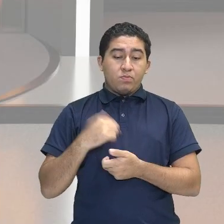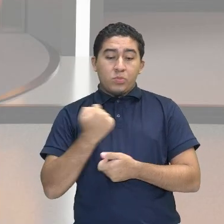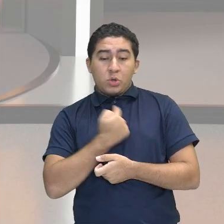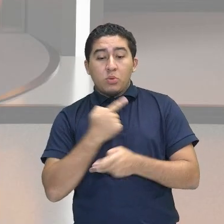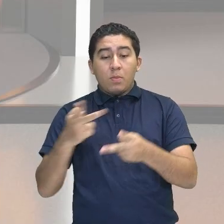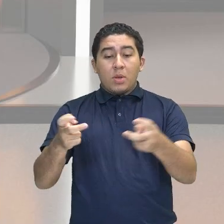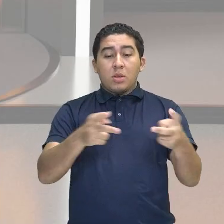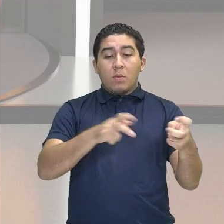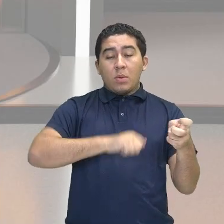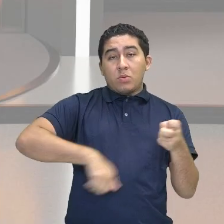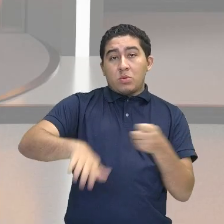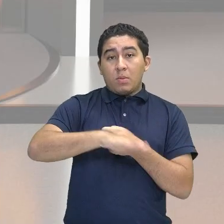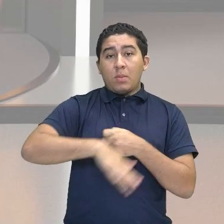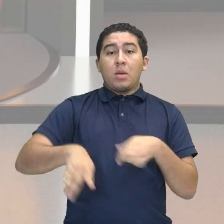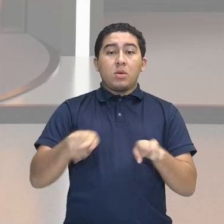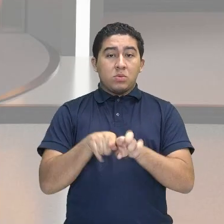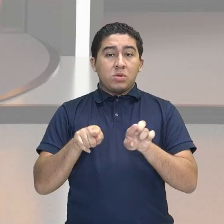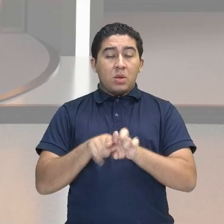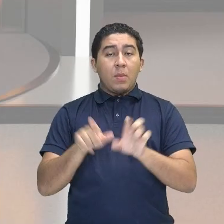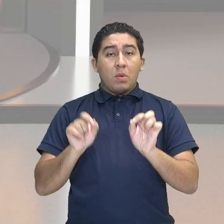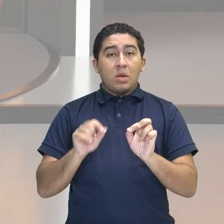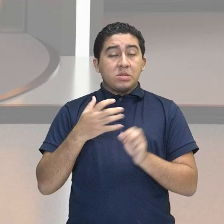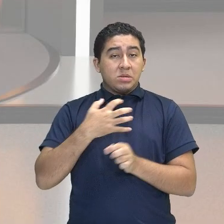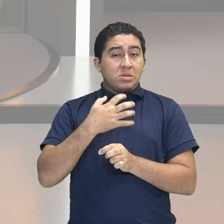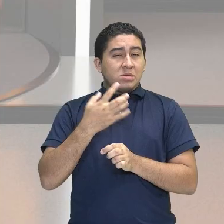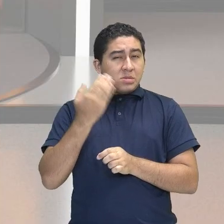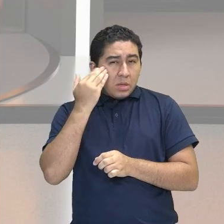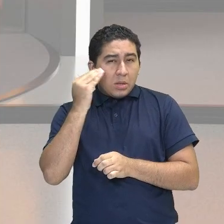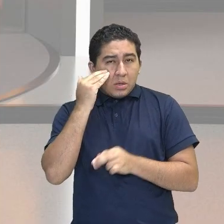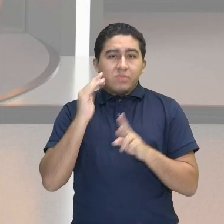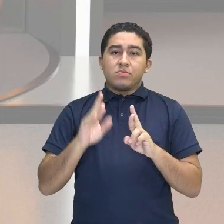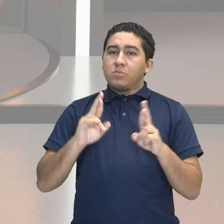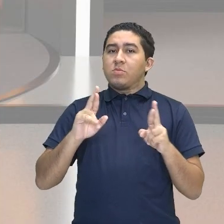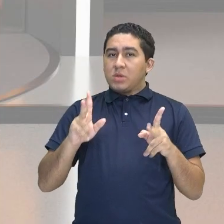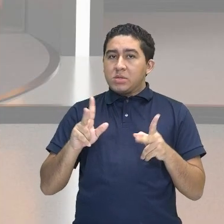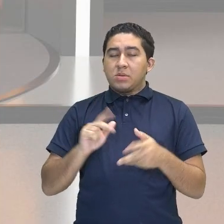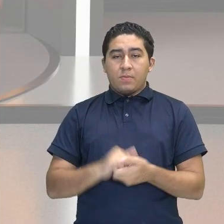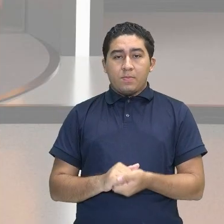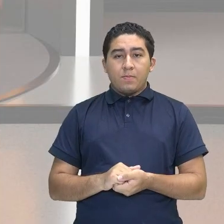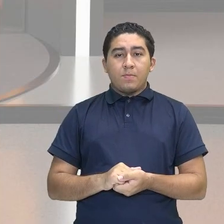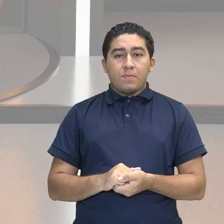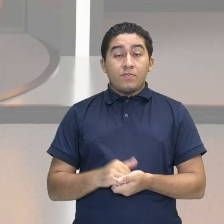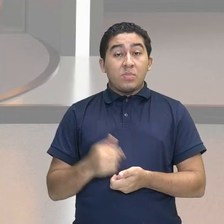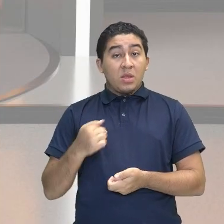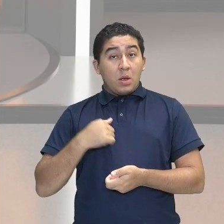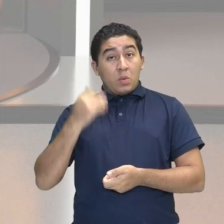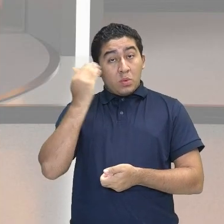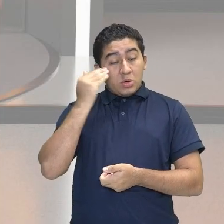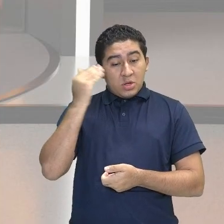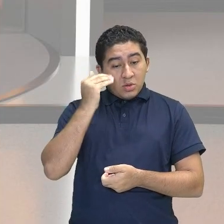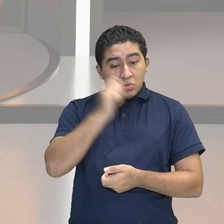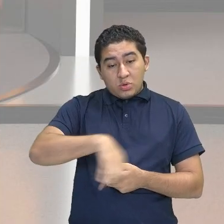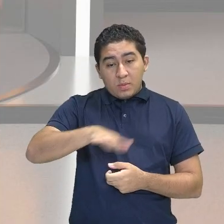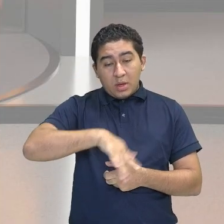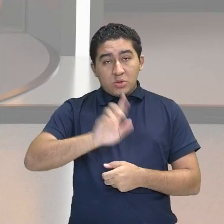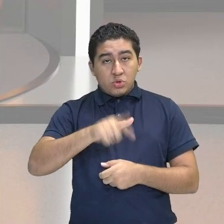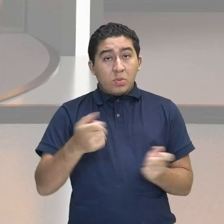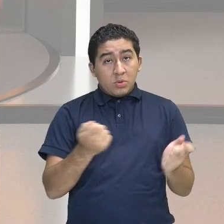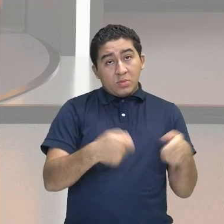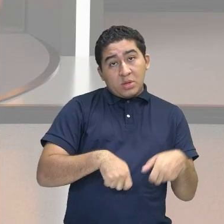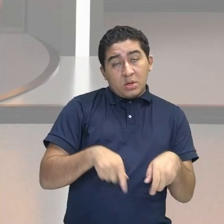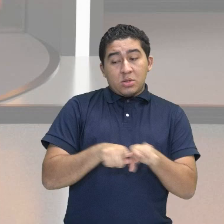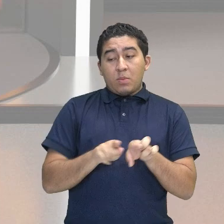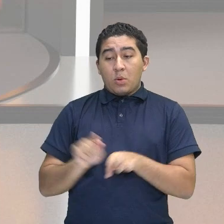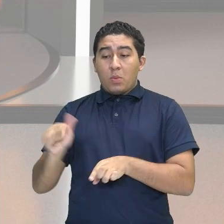de formas diferenciadas, né? Então, eu vou descrever a paisagem de uma forma e uma mesma paisagem pode